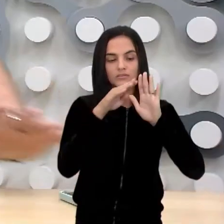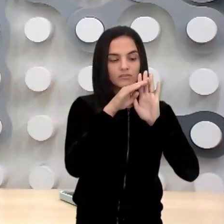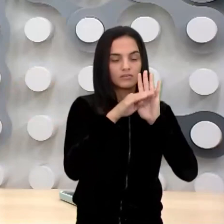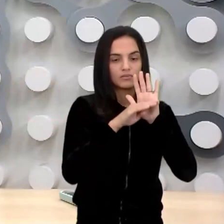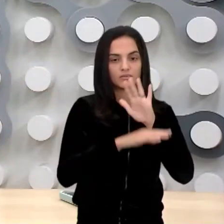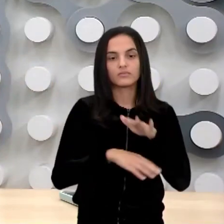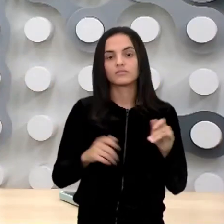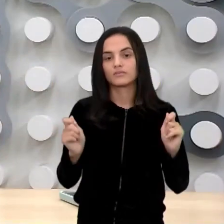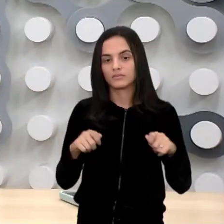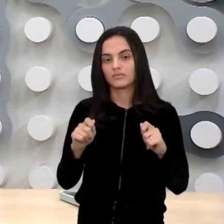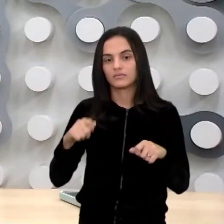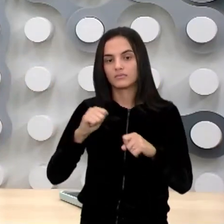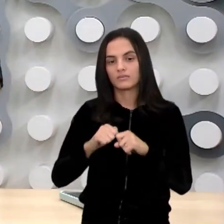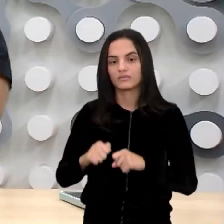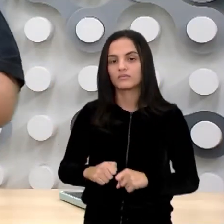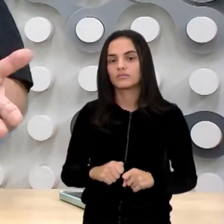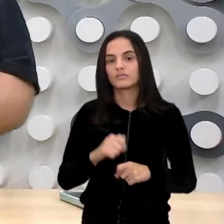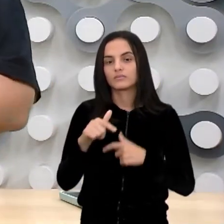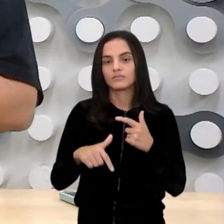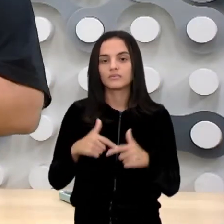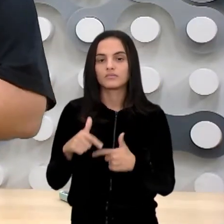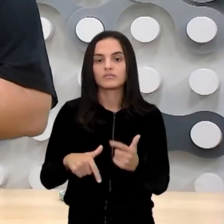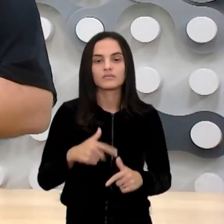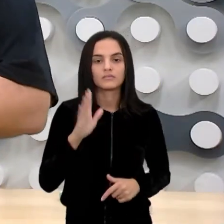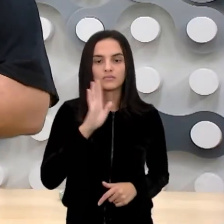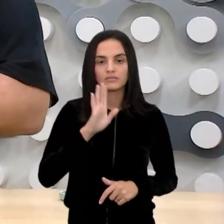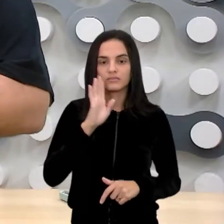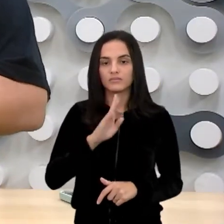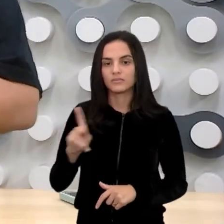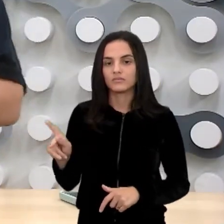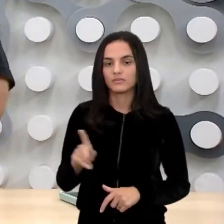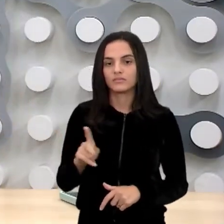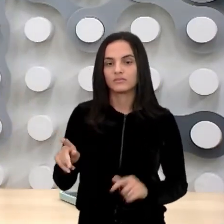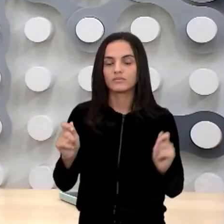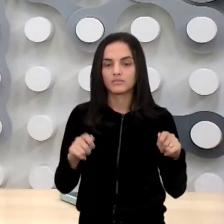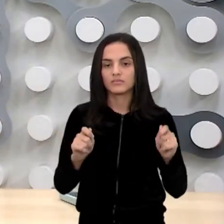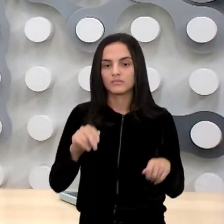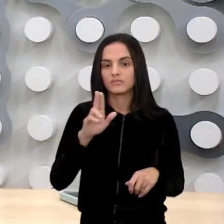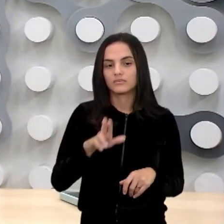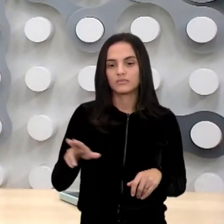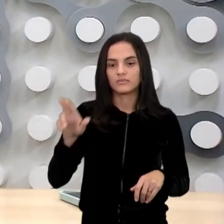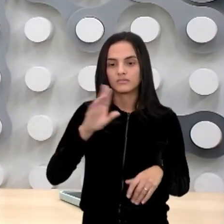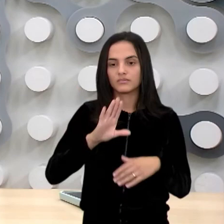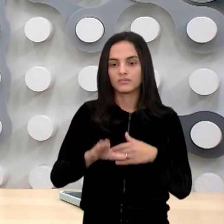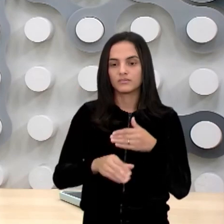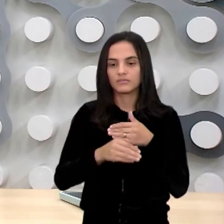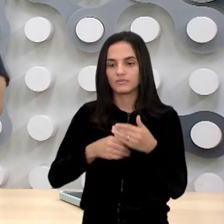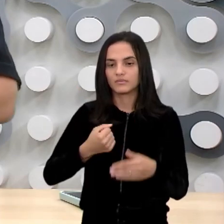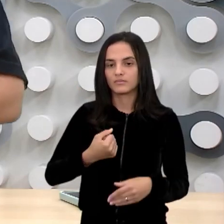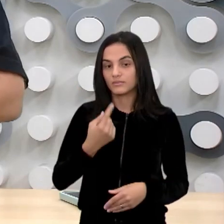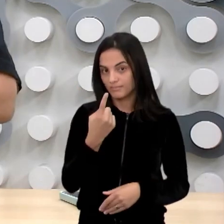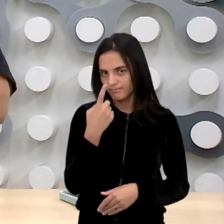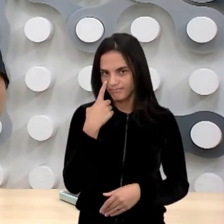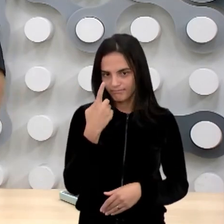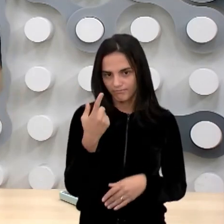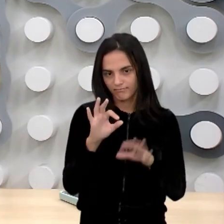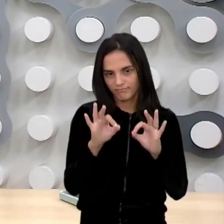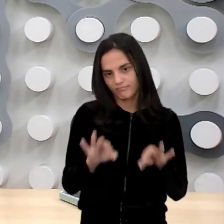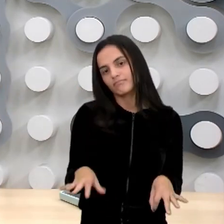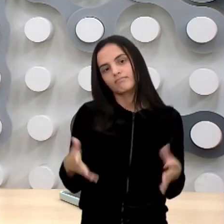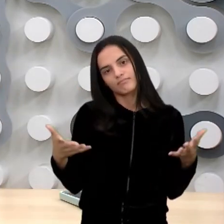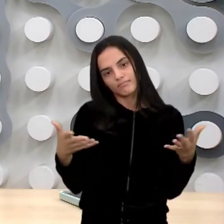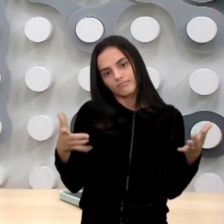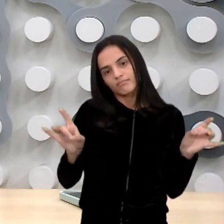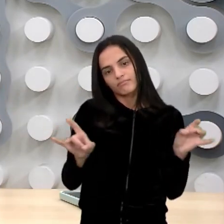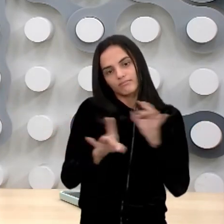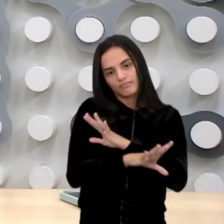E aí dá para fazer um trabalho legal com o professor, né, que está utilizando aí o componente 1. Certinho, galera? É isso aí que eu